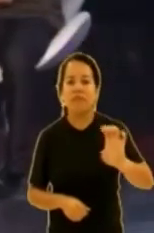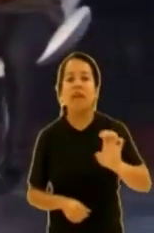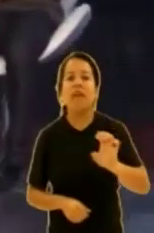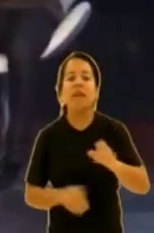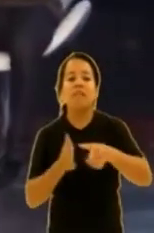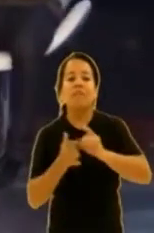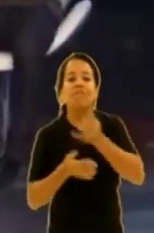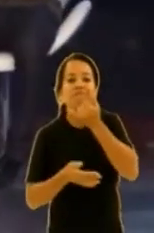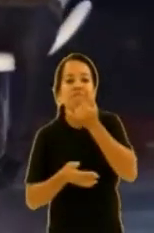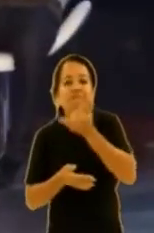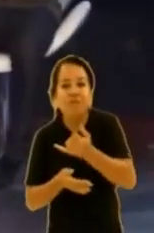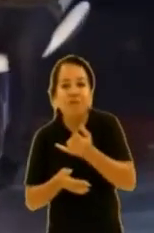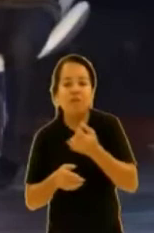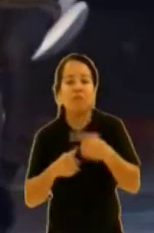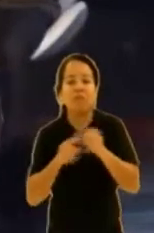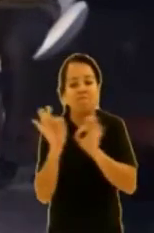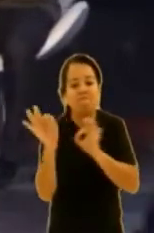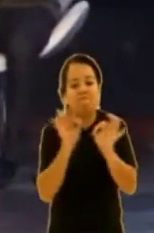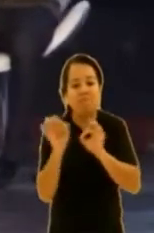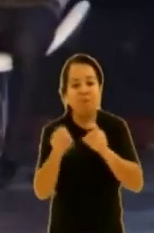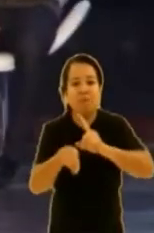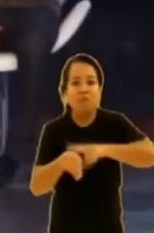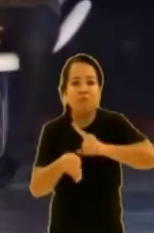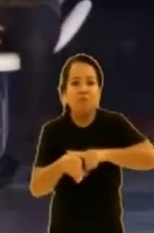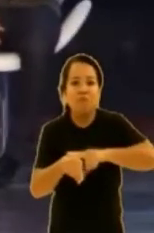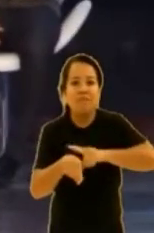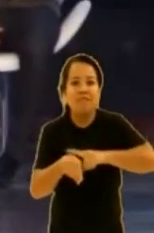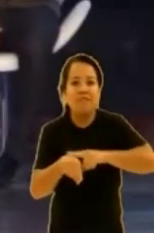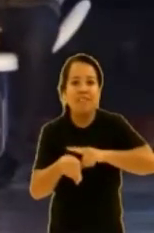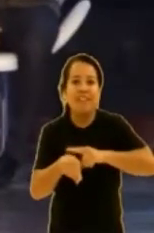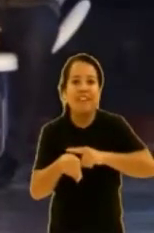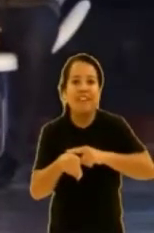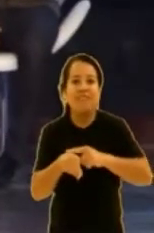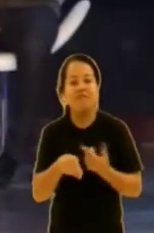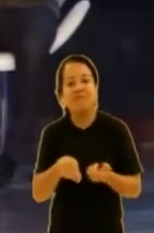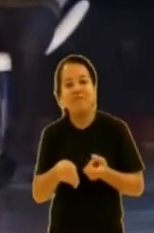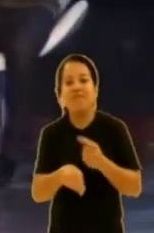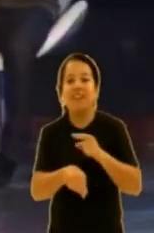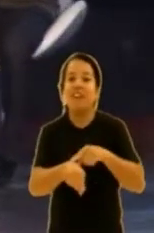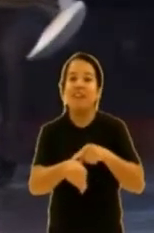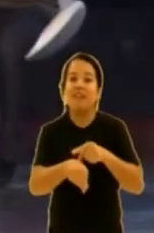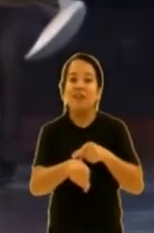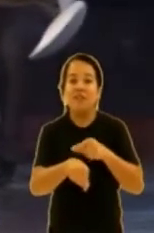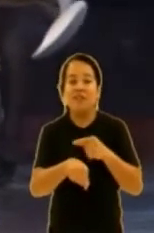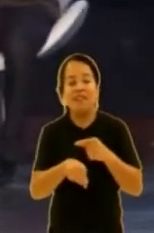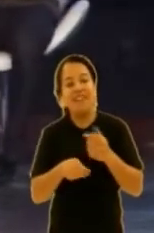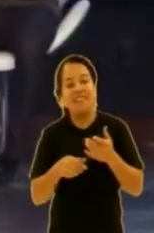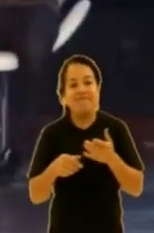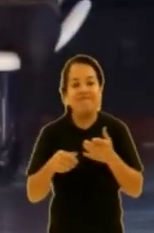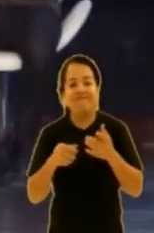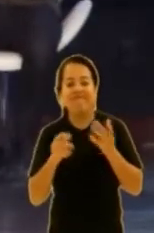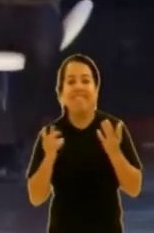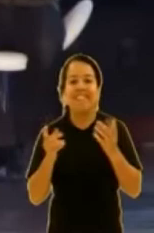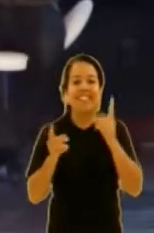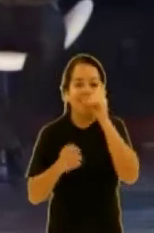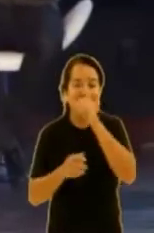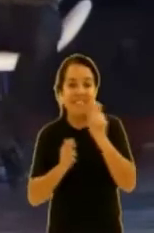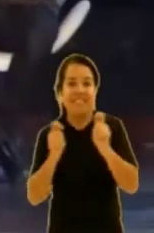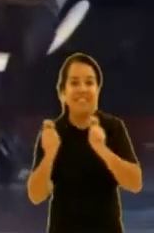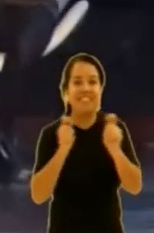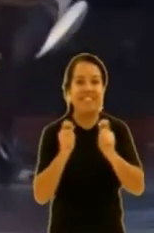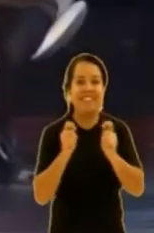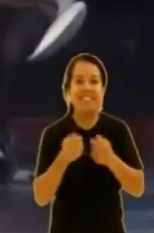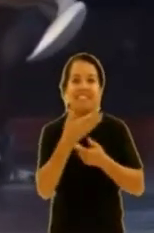fazer um ajuste do tempo, teve que pagar um tributo cronológico, isso é natural, porque ele é gestor, a gente também já